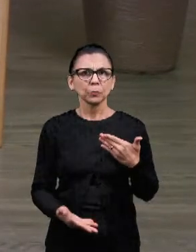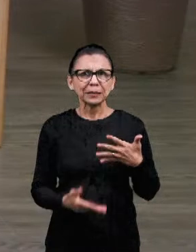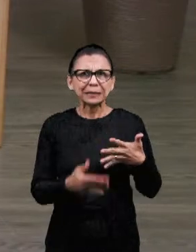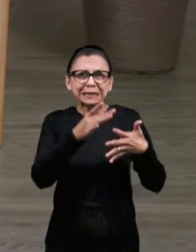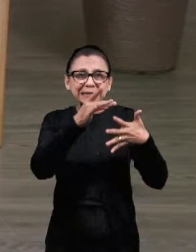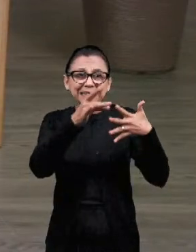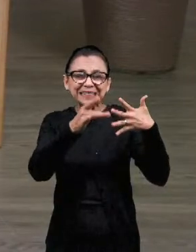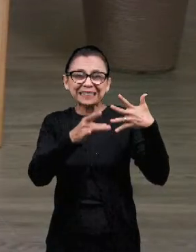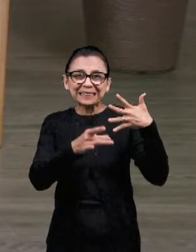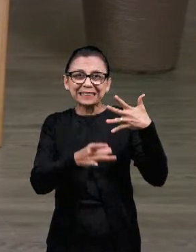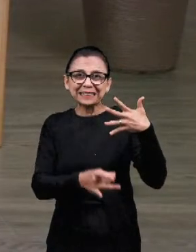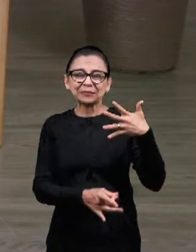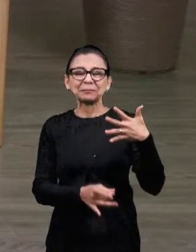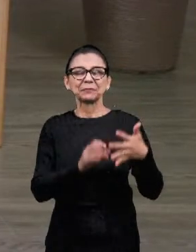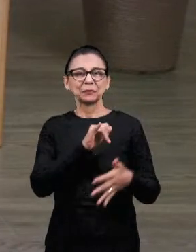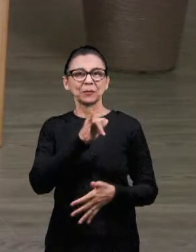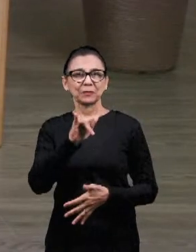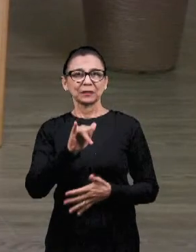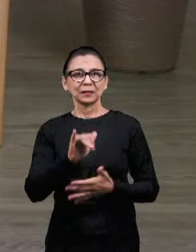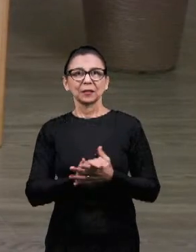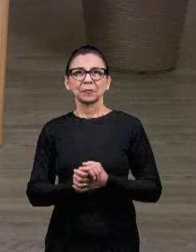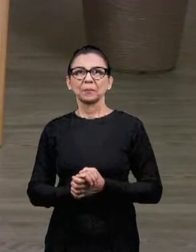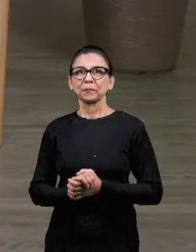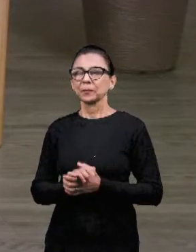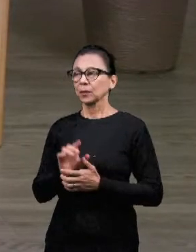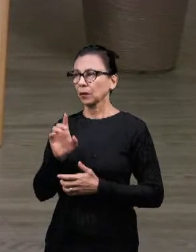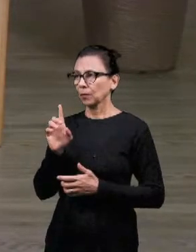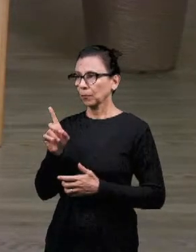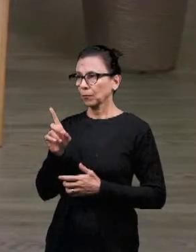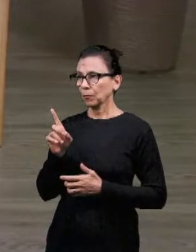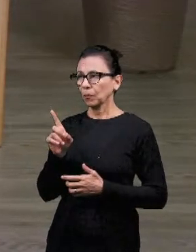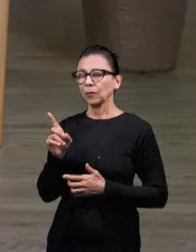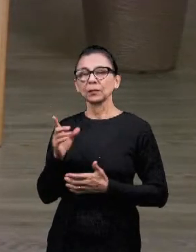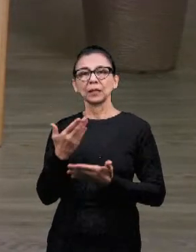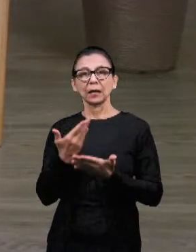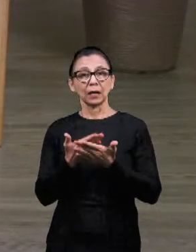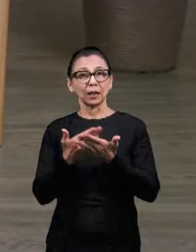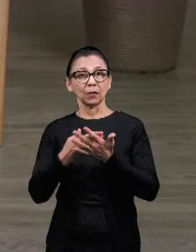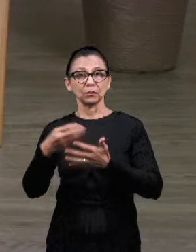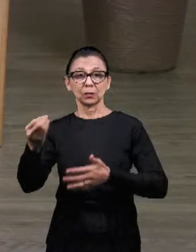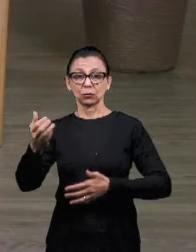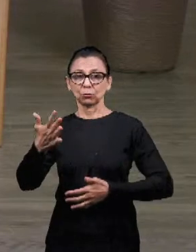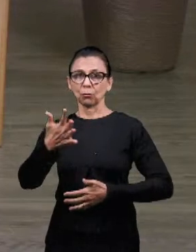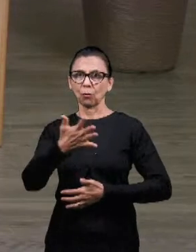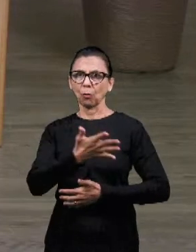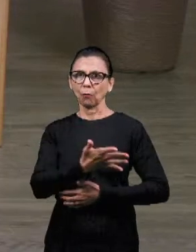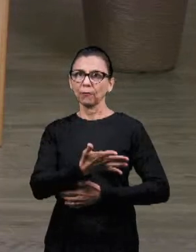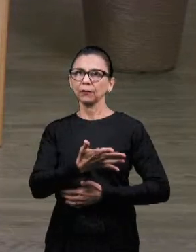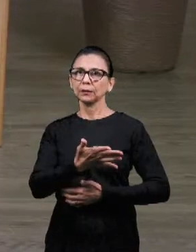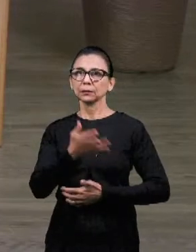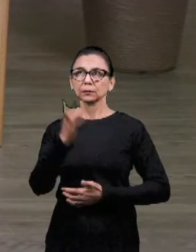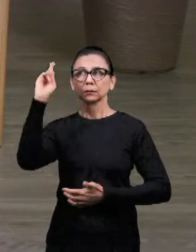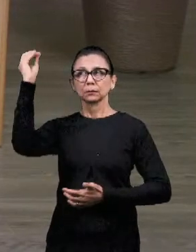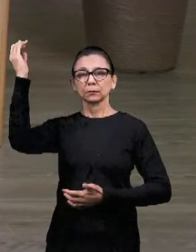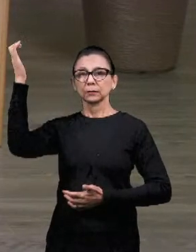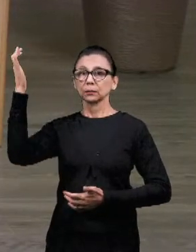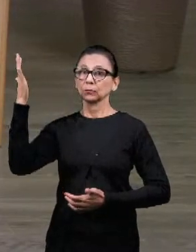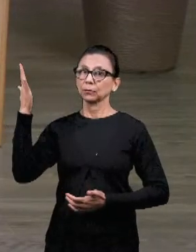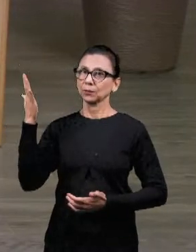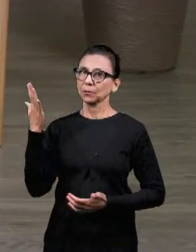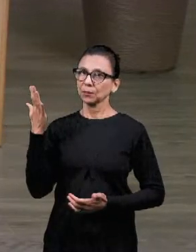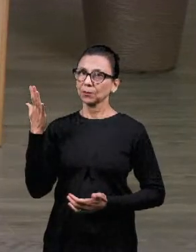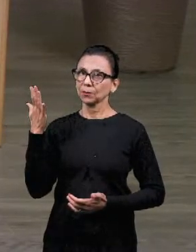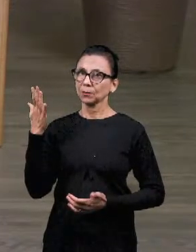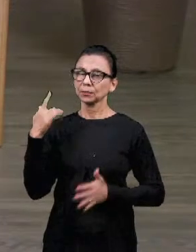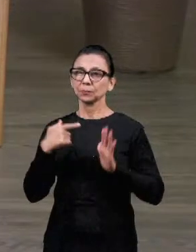gente vai informando. Aulas novas, posso informar que são aulas novas. São aulas que o Senhor está revelando, está